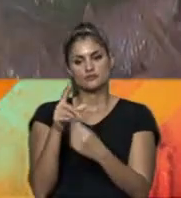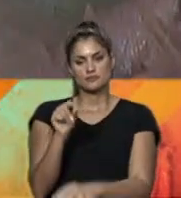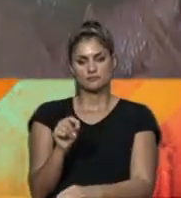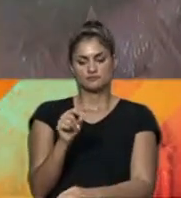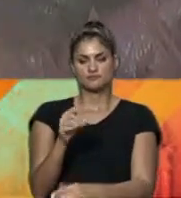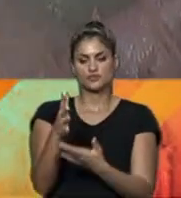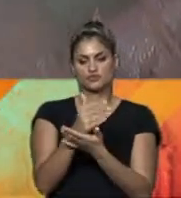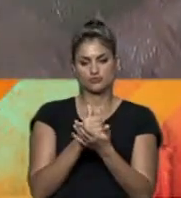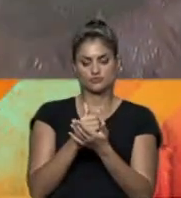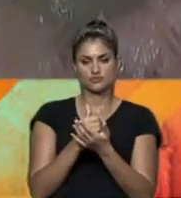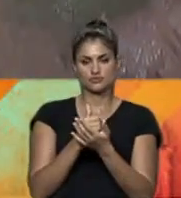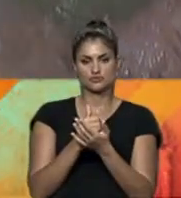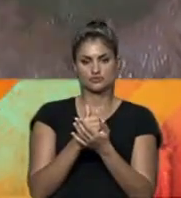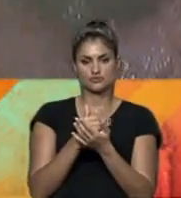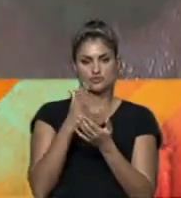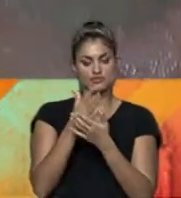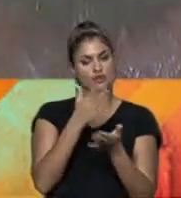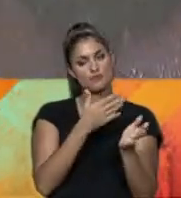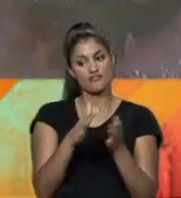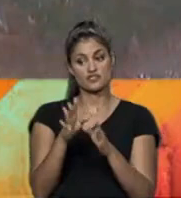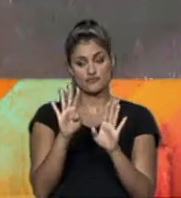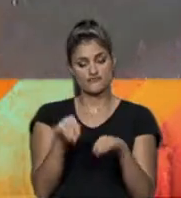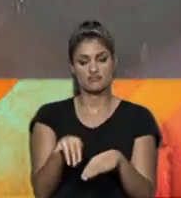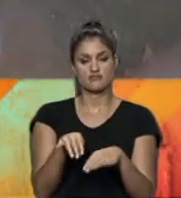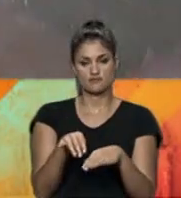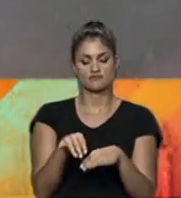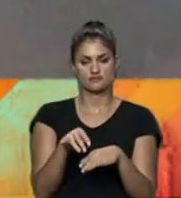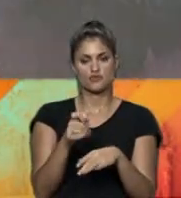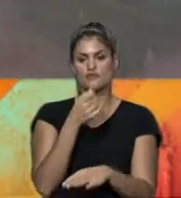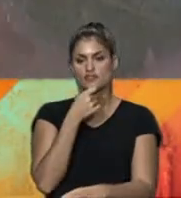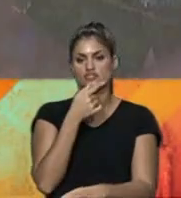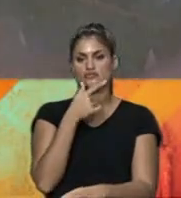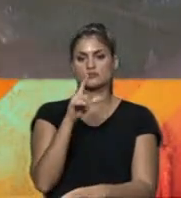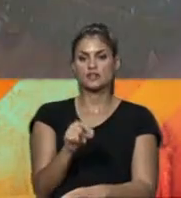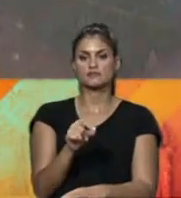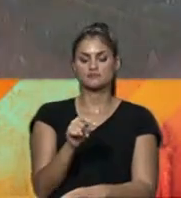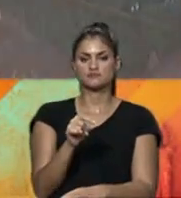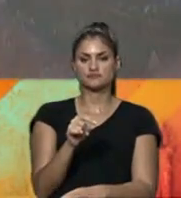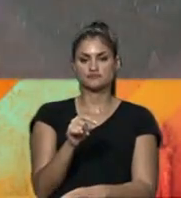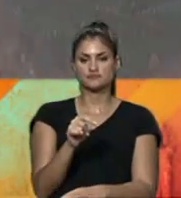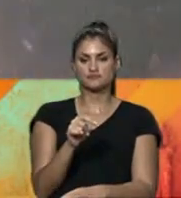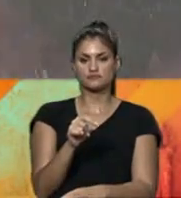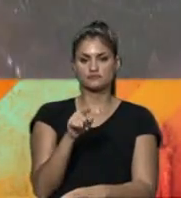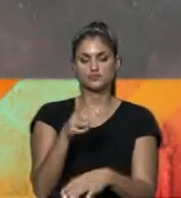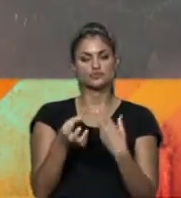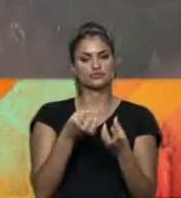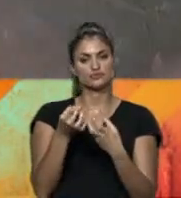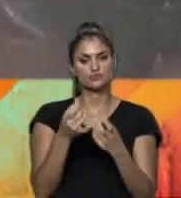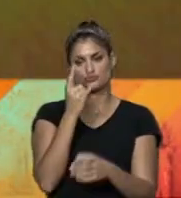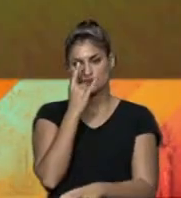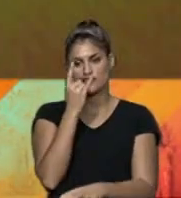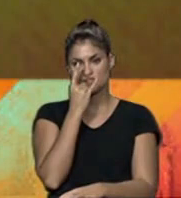os legumes, só mais numa fase mesmo mais final. E o feijão também, ao estar ali a cozinhar com o